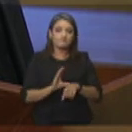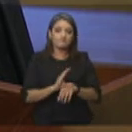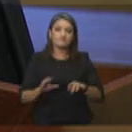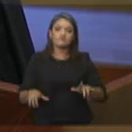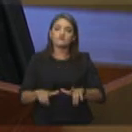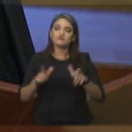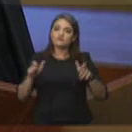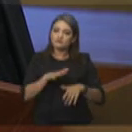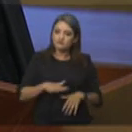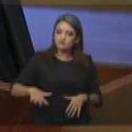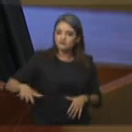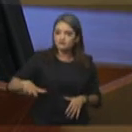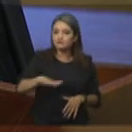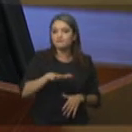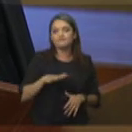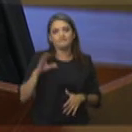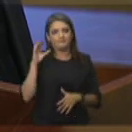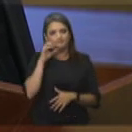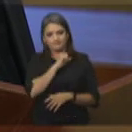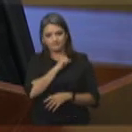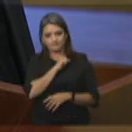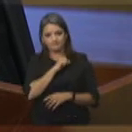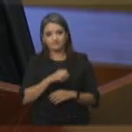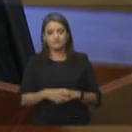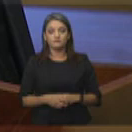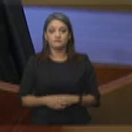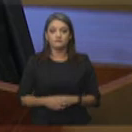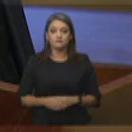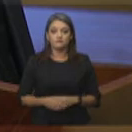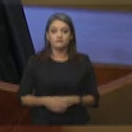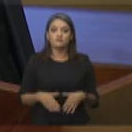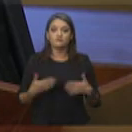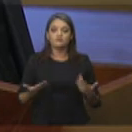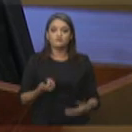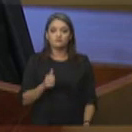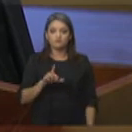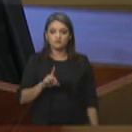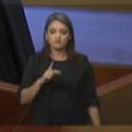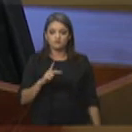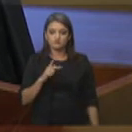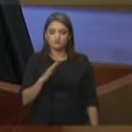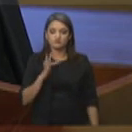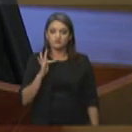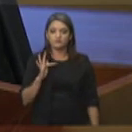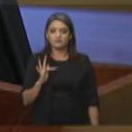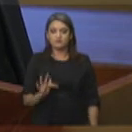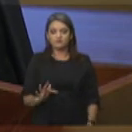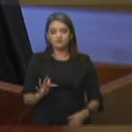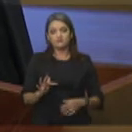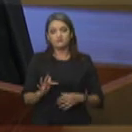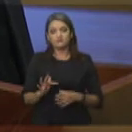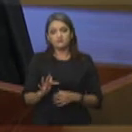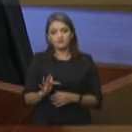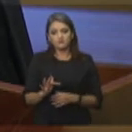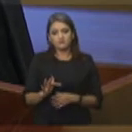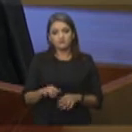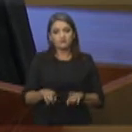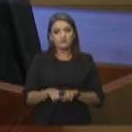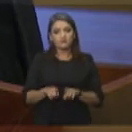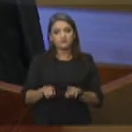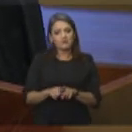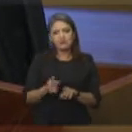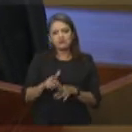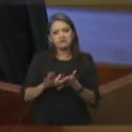e imediata. Por tudo, a arguição de descumprimento de preceito fundamental não apresenta também